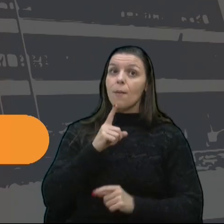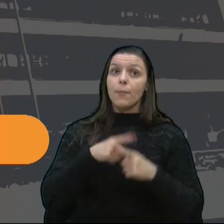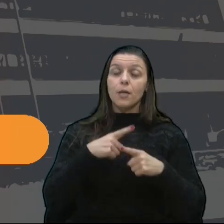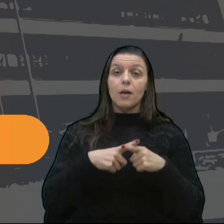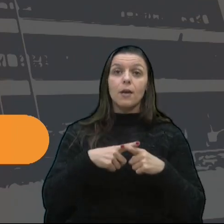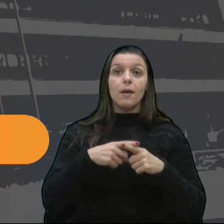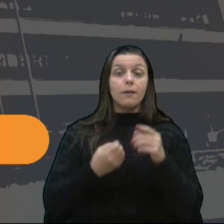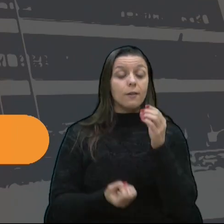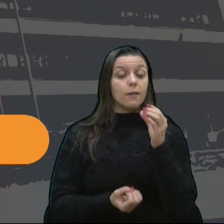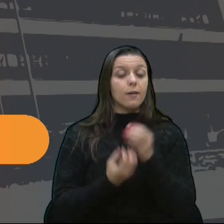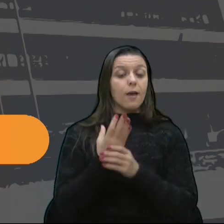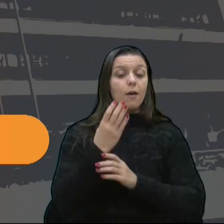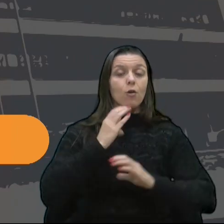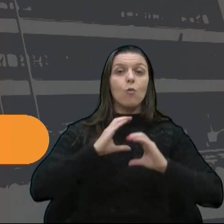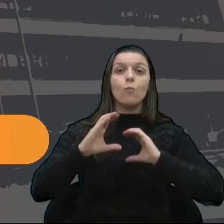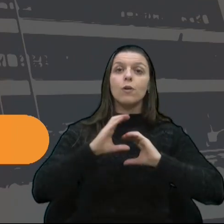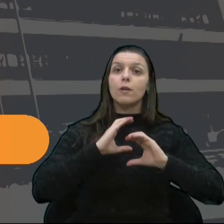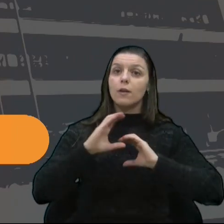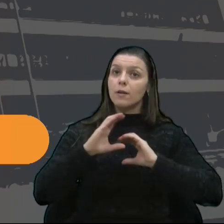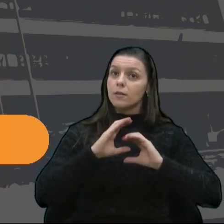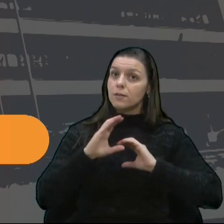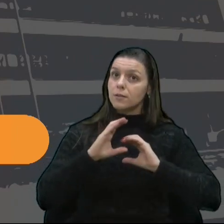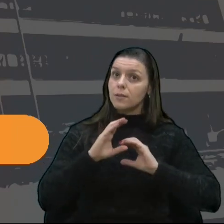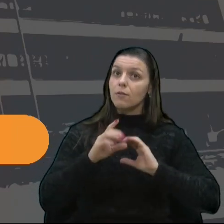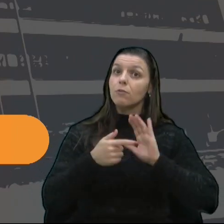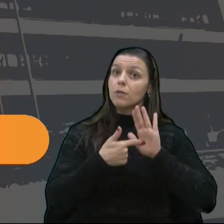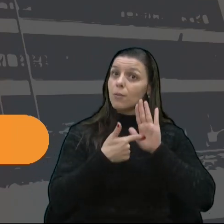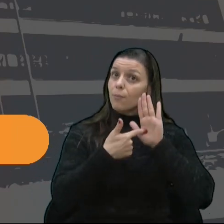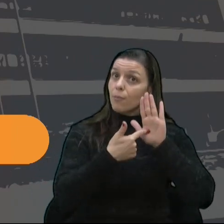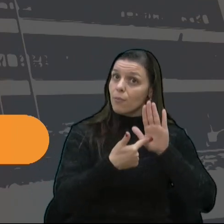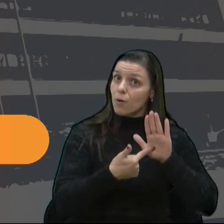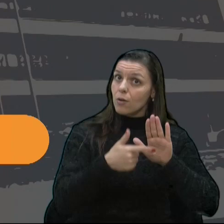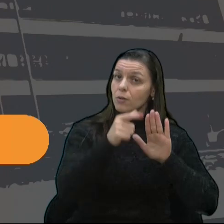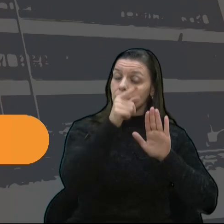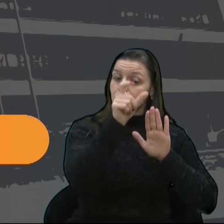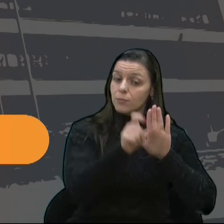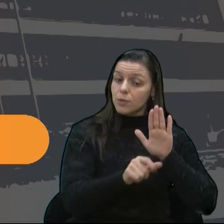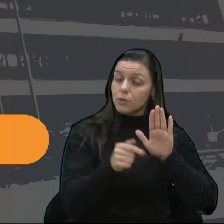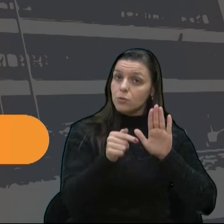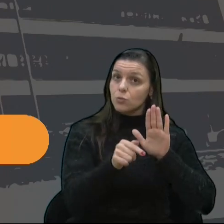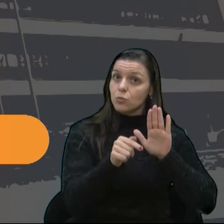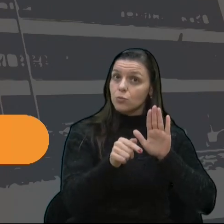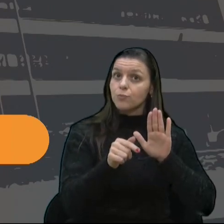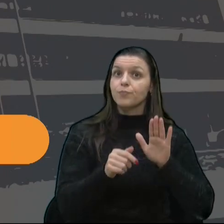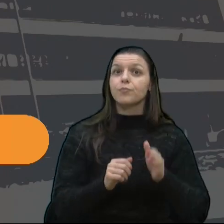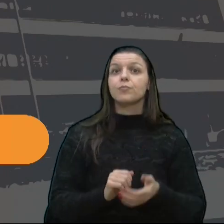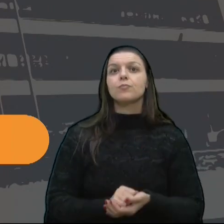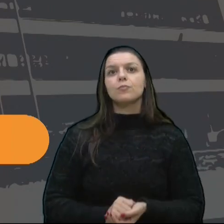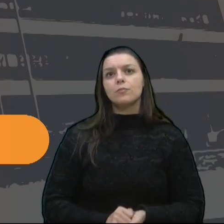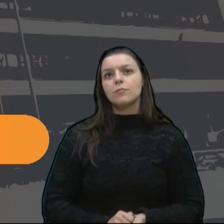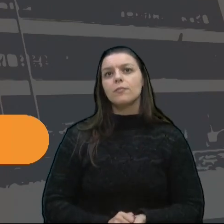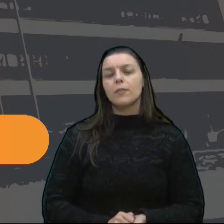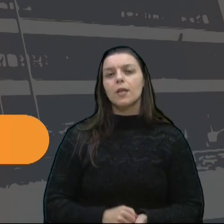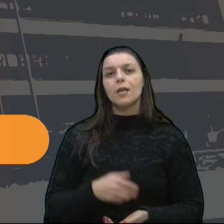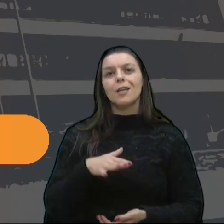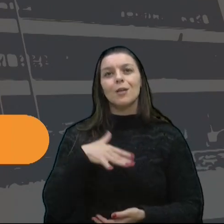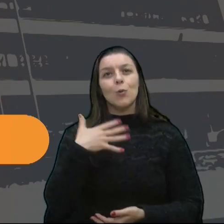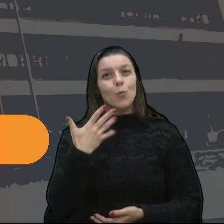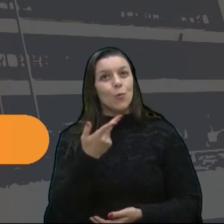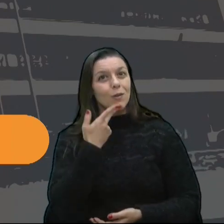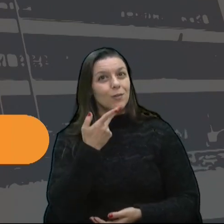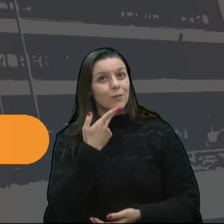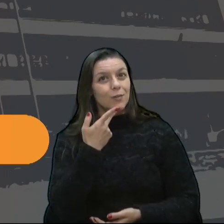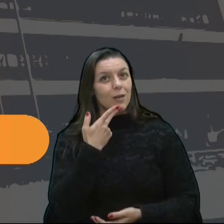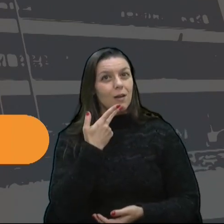criar comunicação que faça sentido para essas pessoas. E como disse bem o Alexandre, quando a gente fala em essas pessoas,